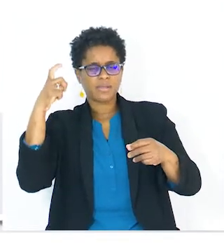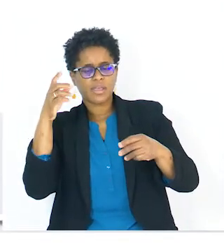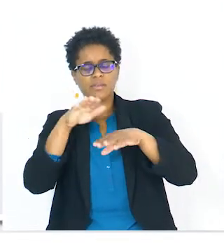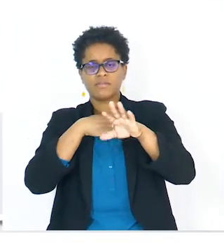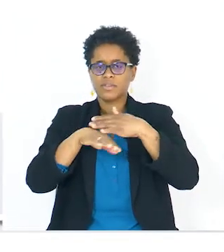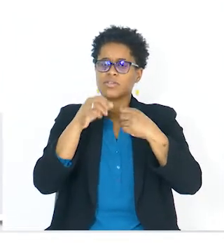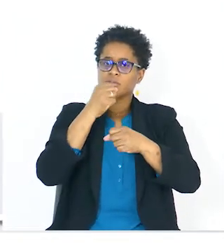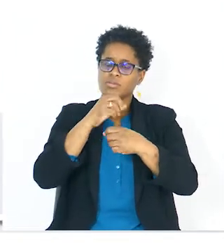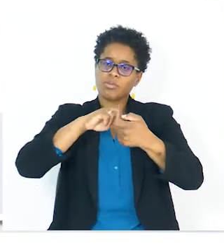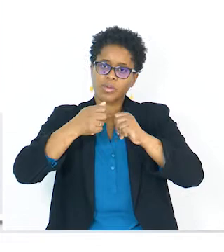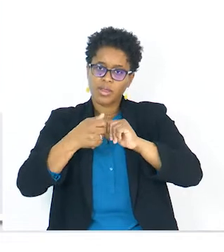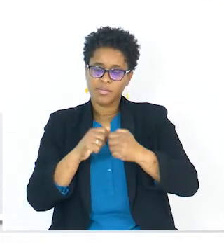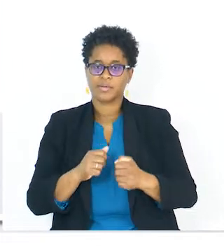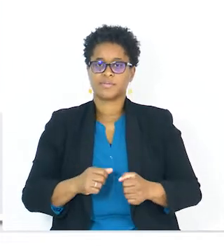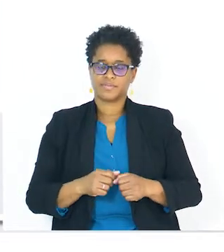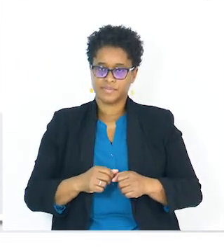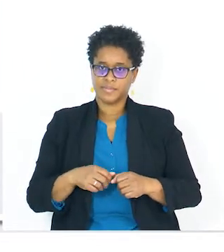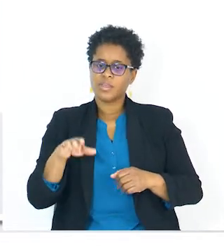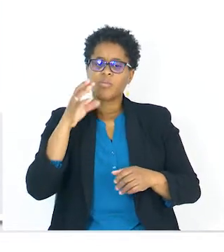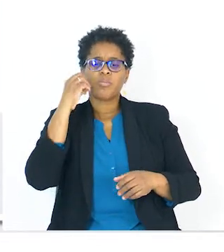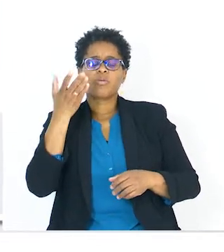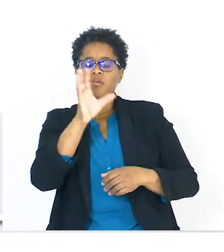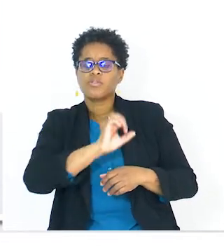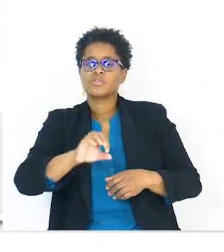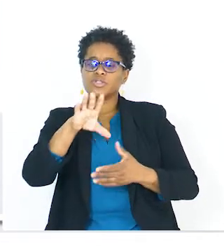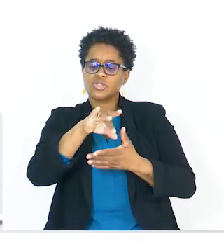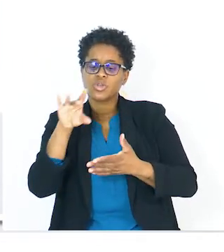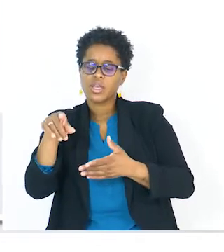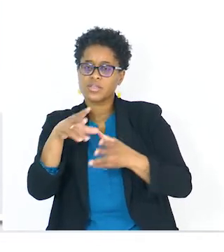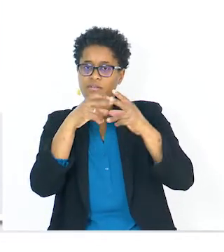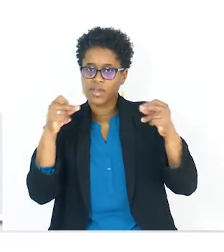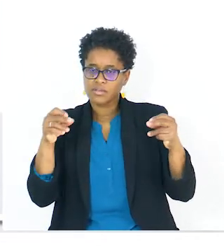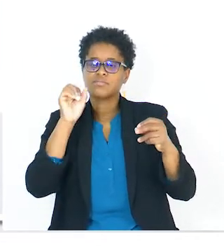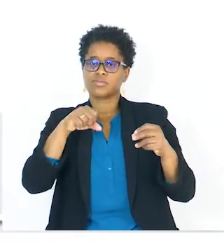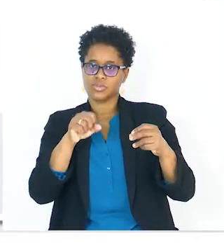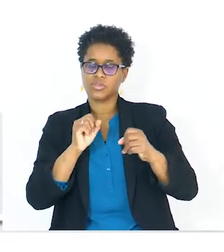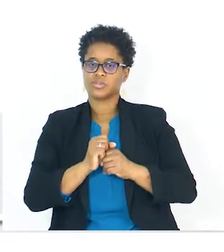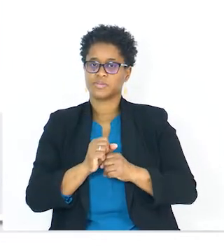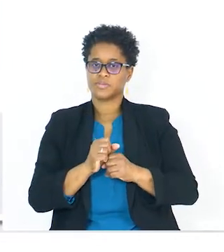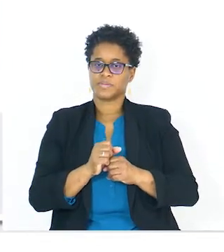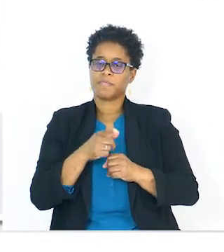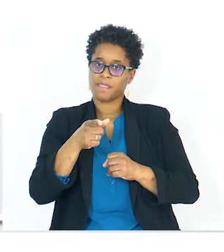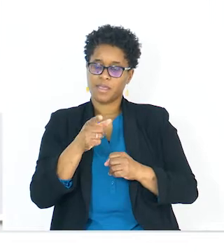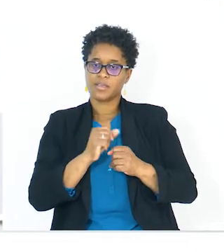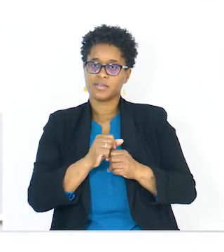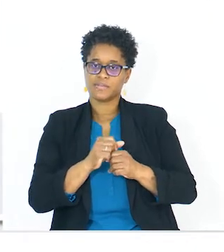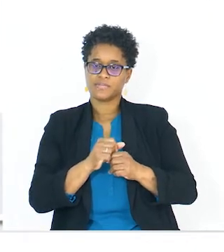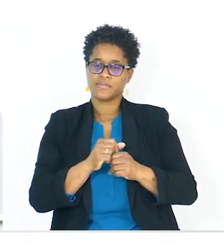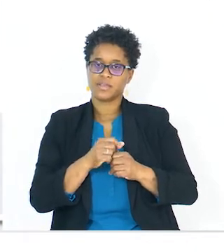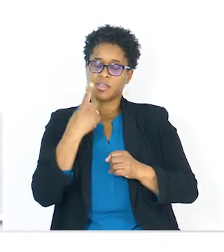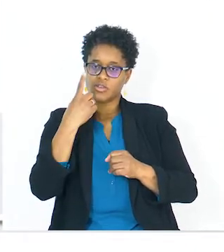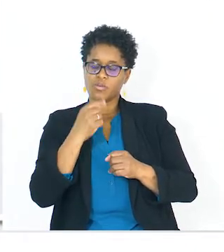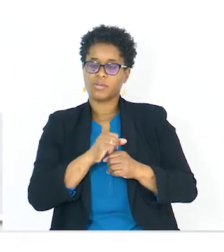e resolver problema. Como é que vocês escolheram esta afirmação? Sim, esta